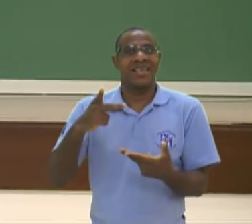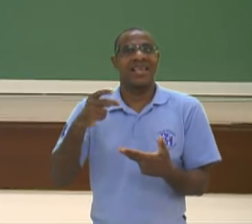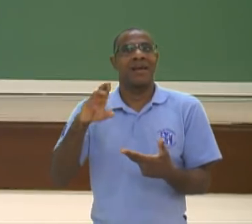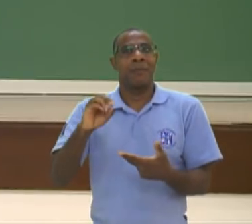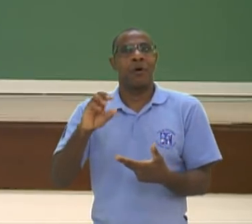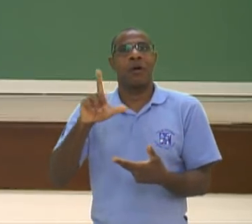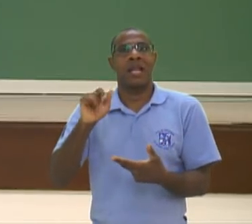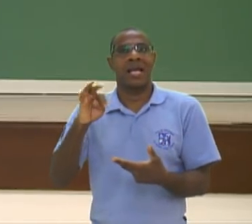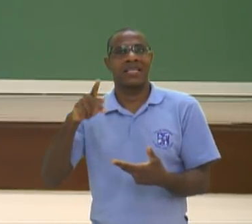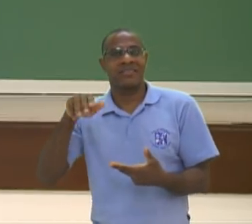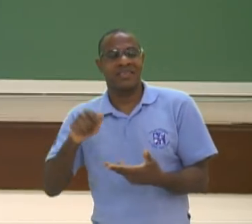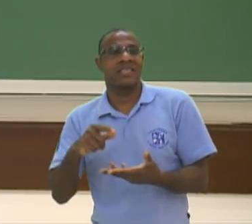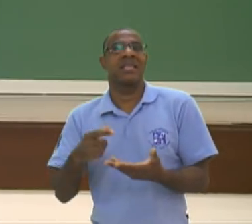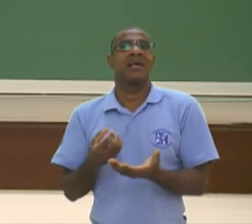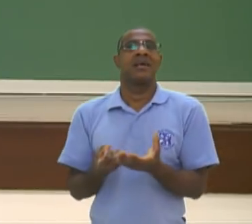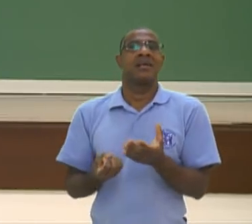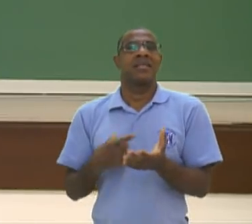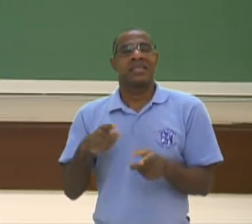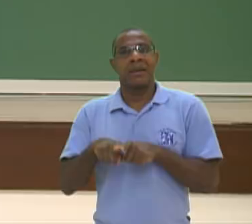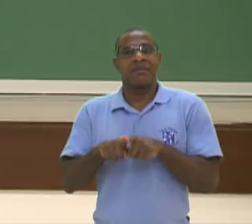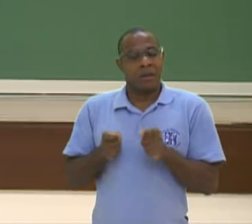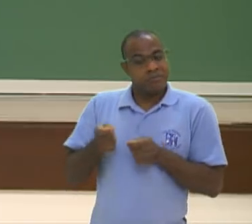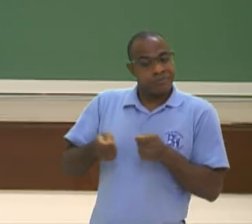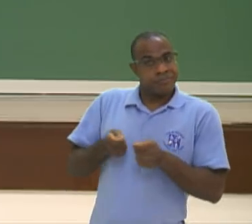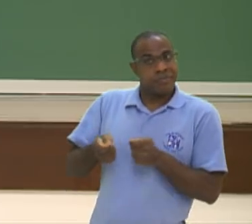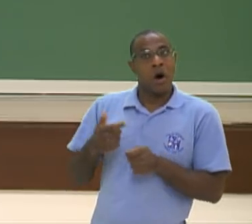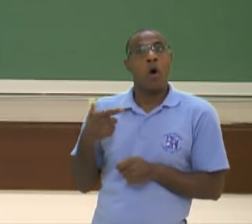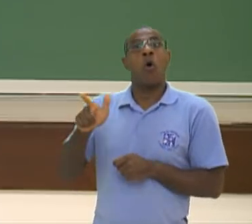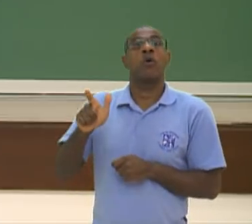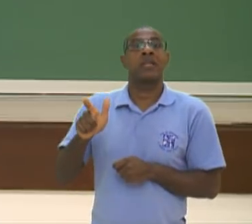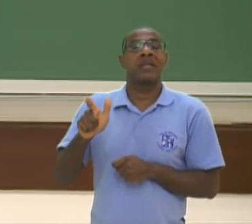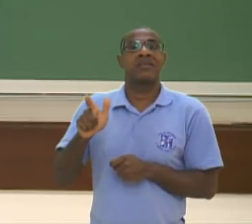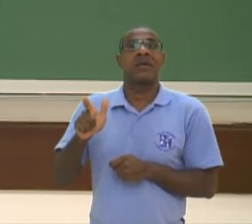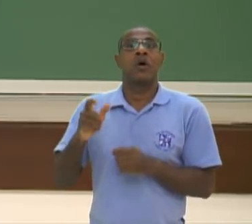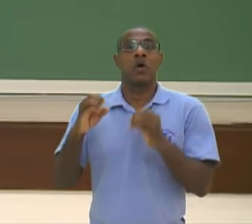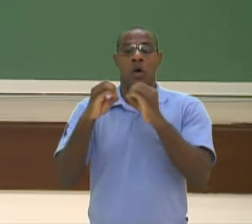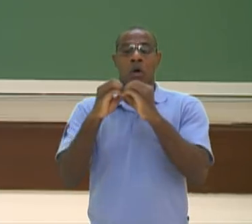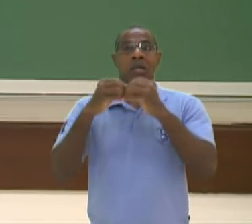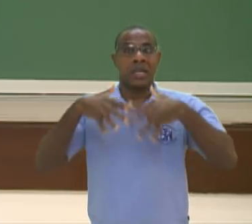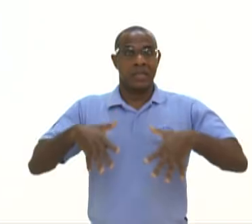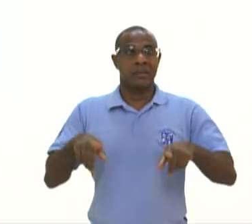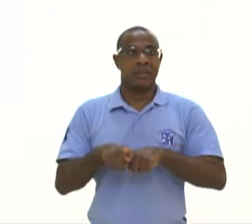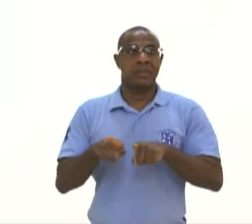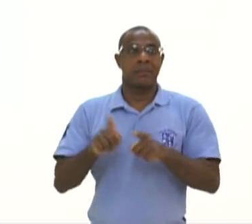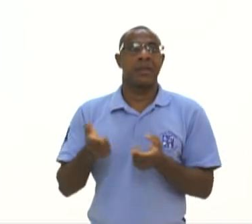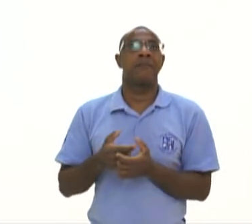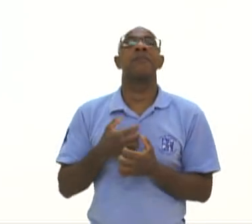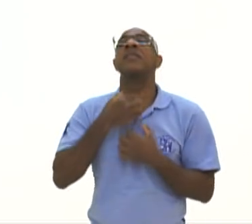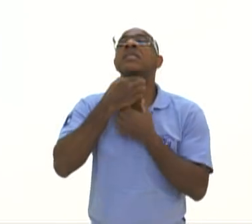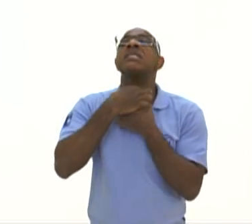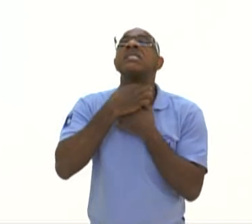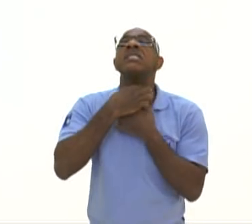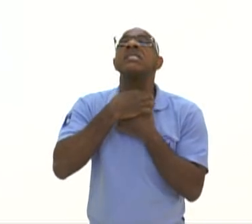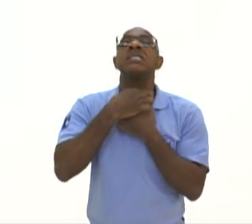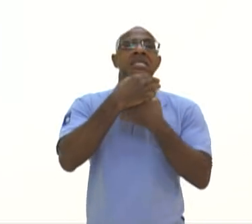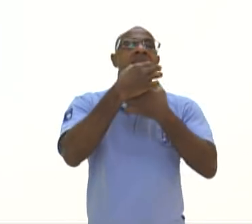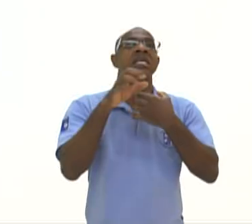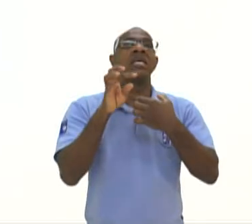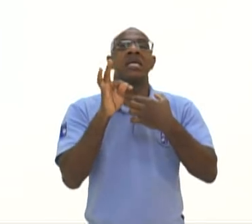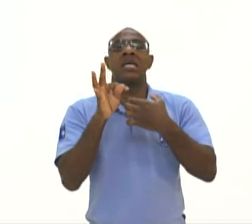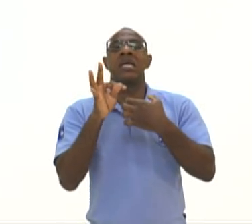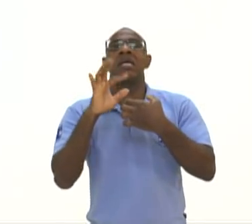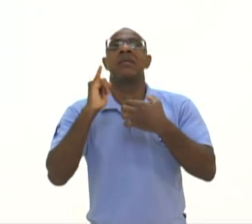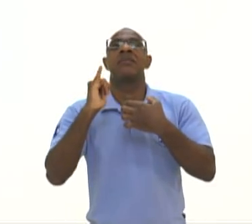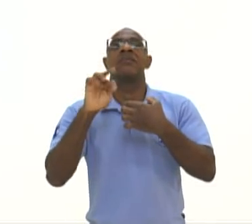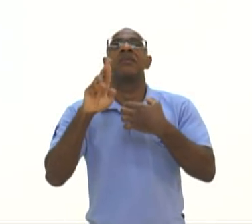vai regular outras glândulas também. A tireoide, nós também vimos nessa aula, está localizada em